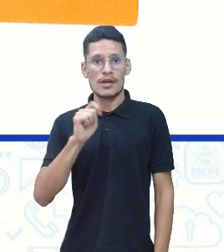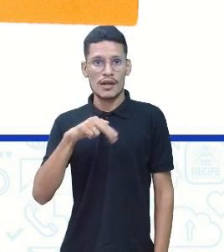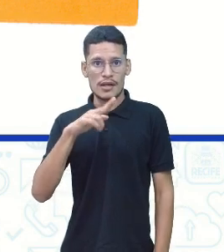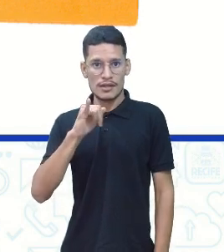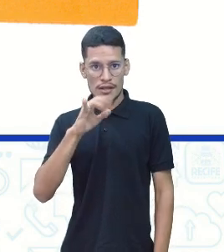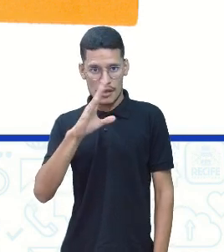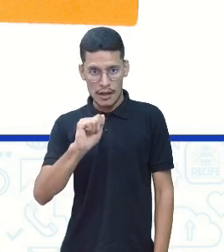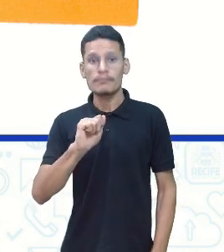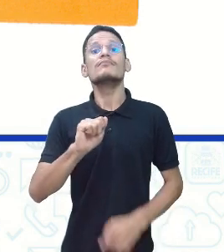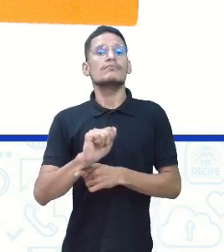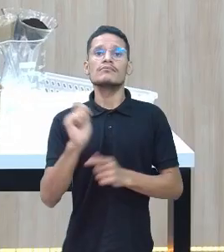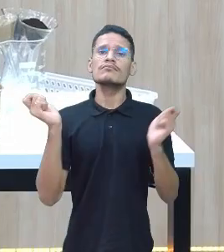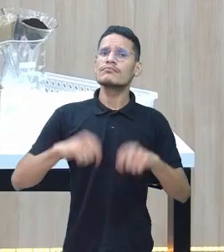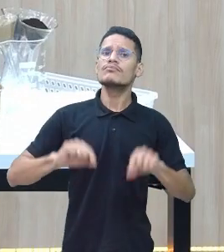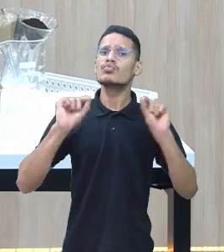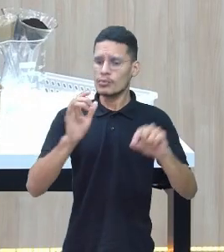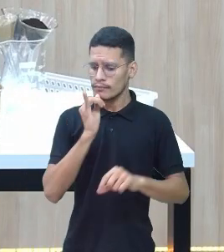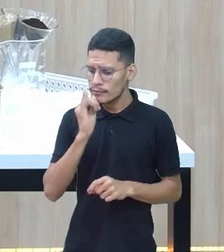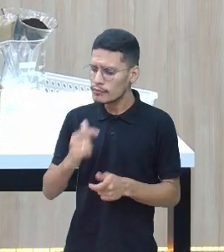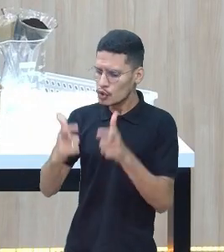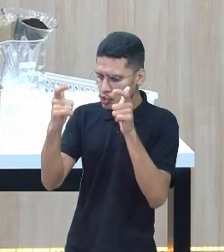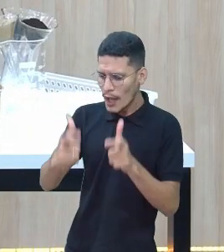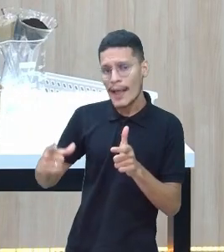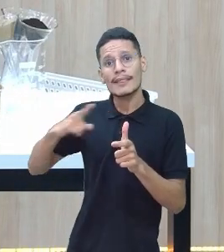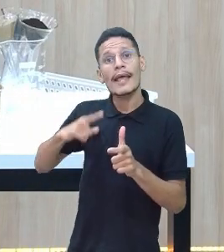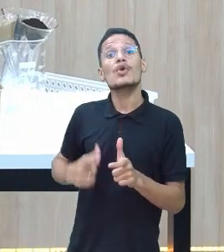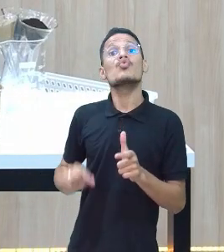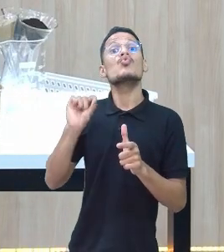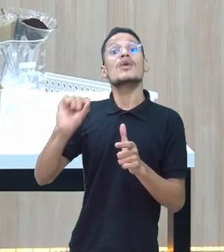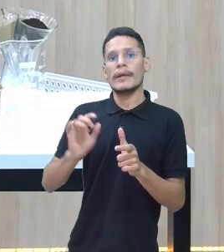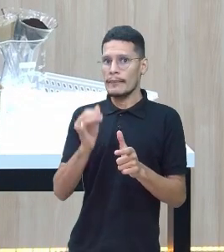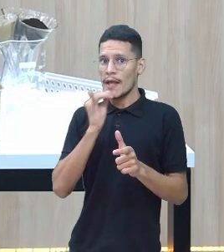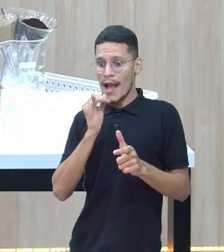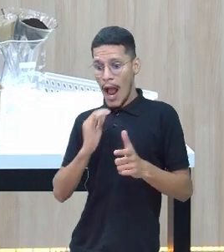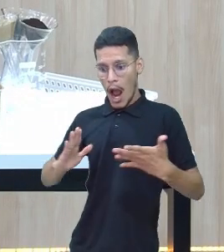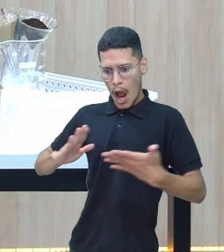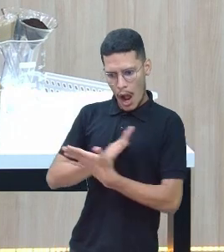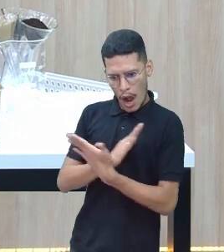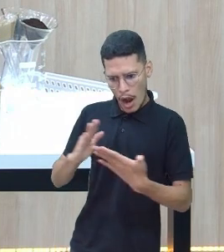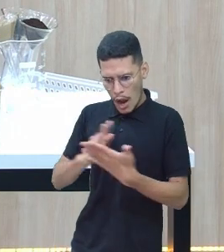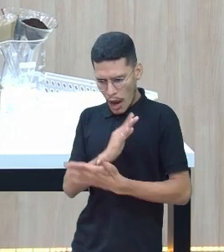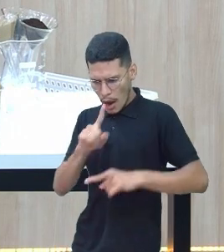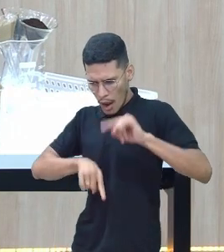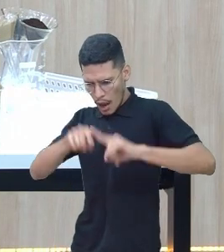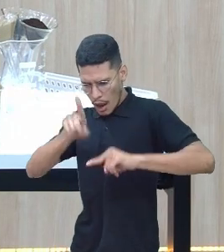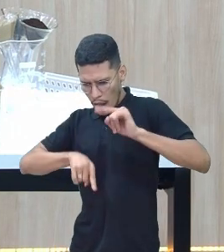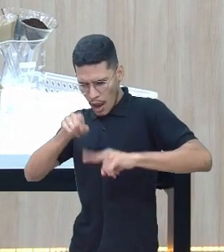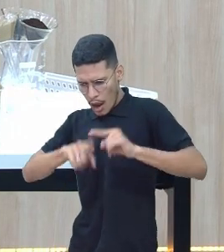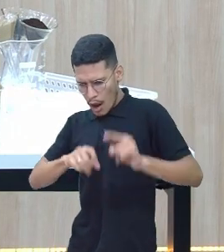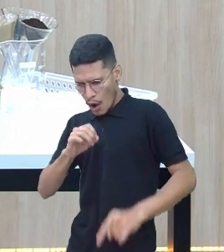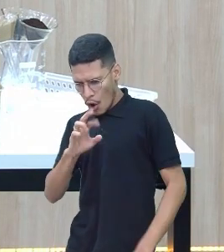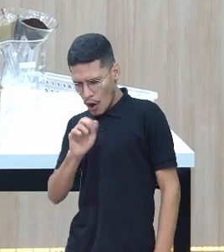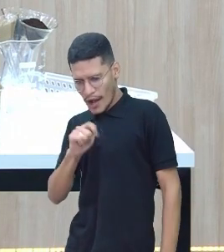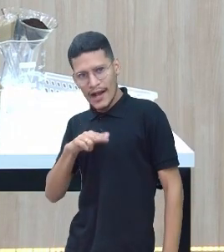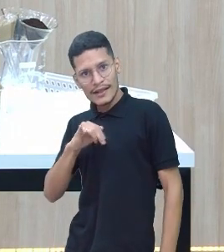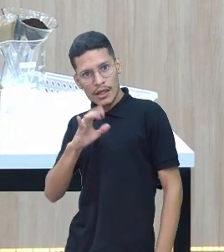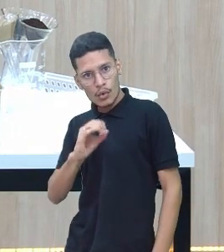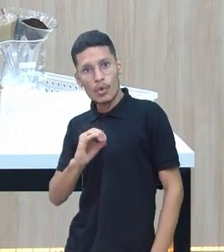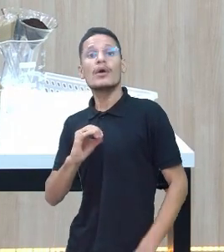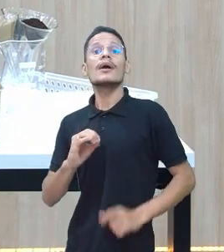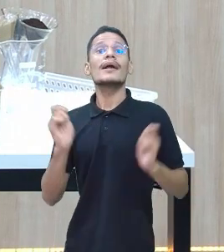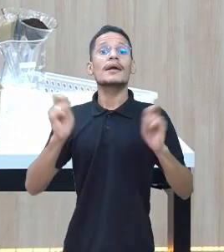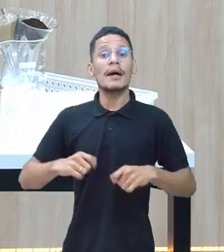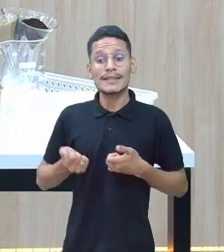nesse local existe uma presença muito grande de matéria orgânica, então vai, de alguma forma, promover